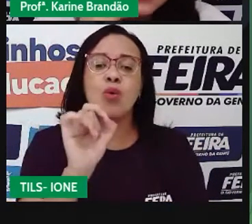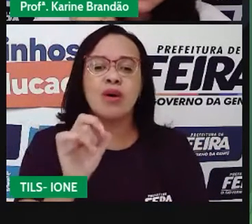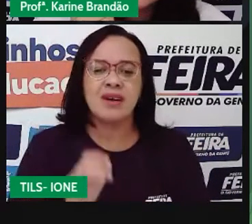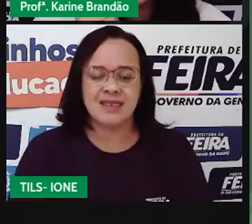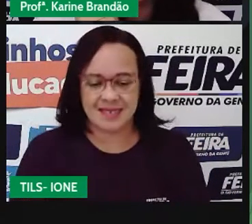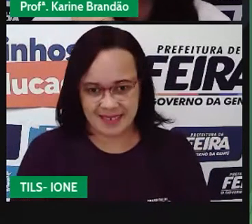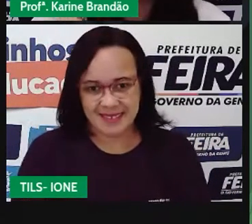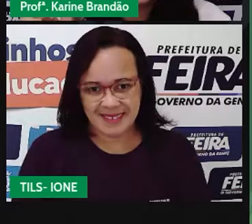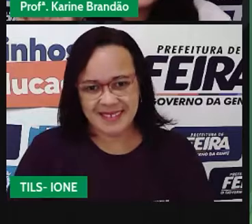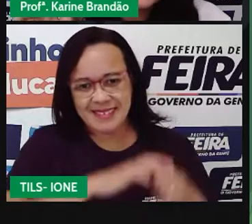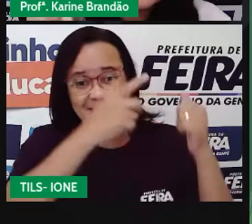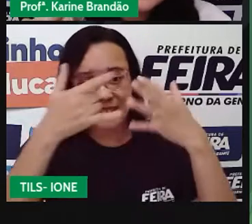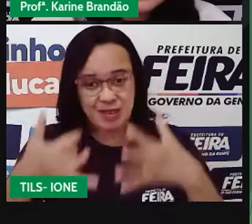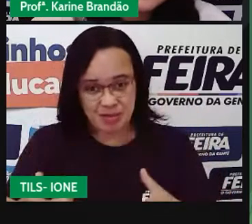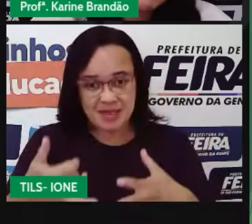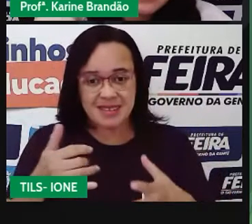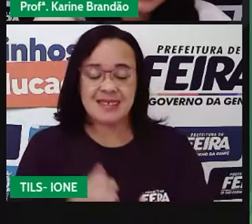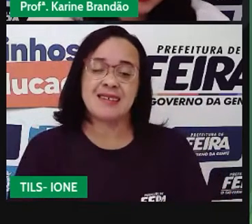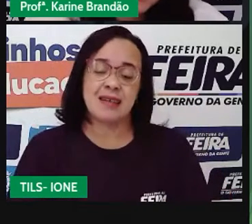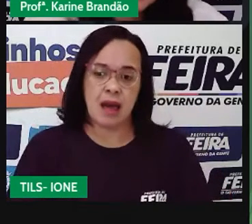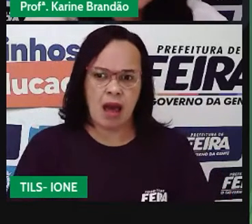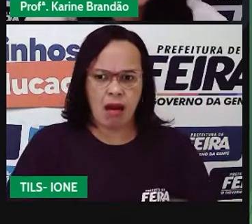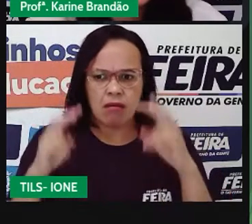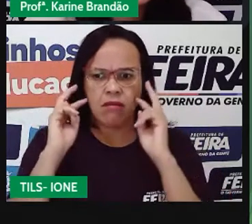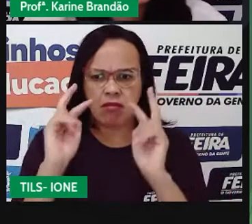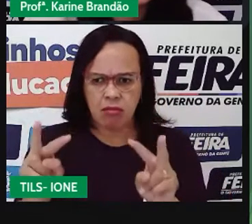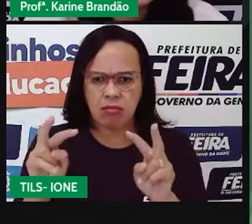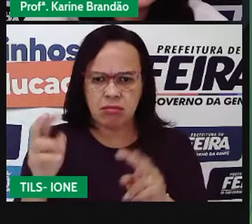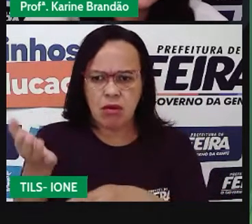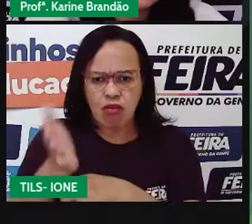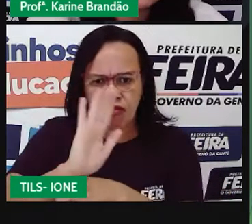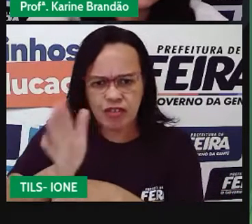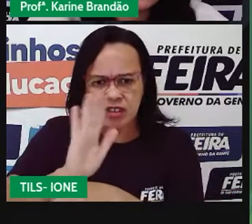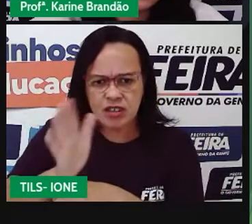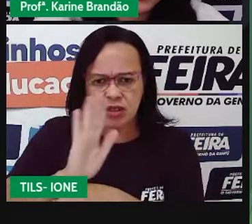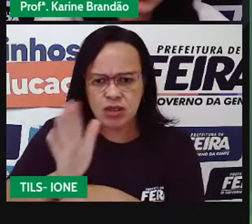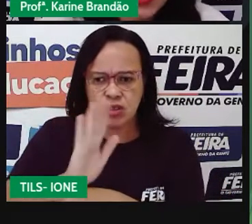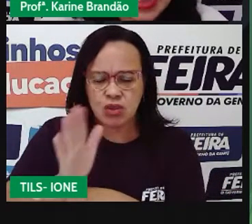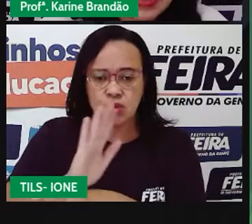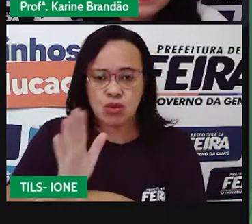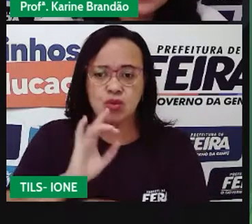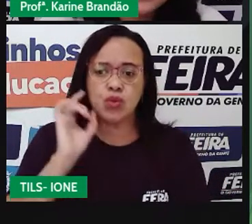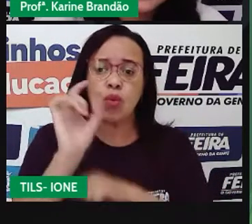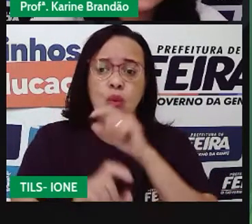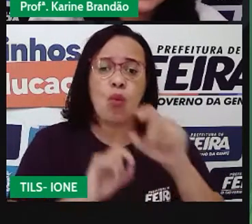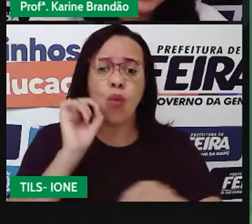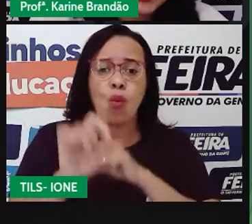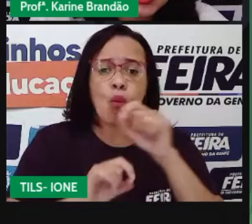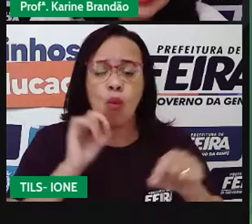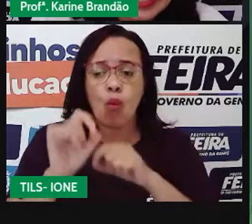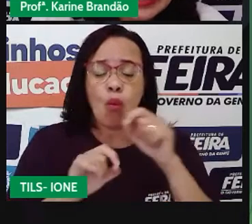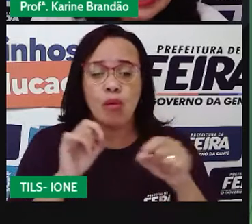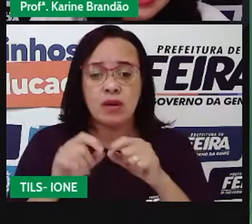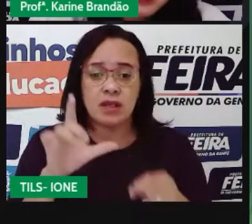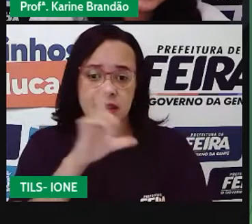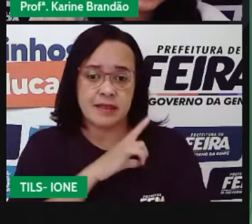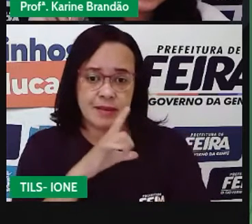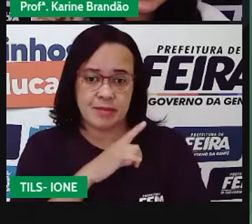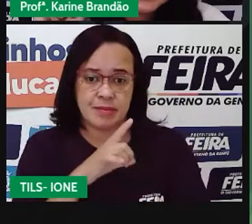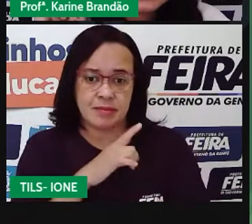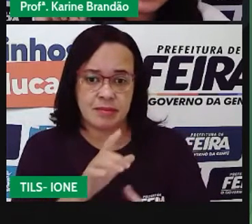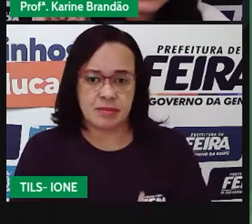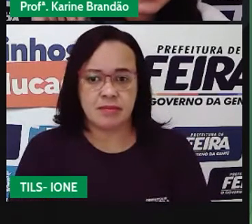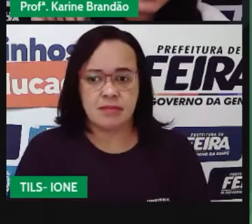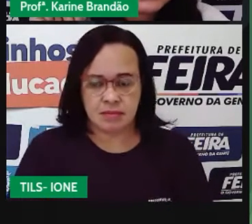contar vocês, então. Nessa imagem aí, nesse vídeo rápido, né? O que a gente tem? A